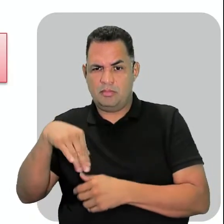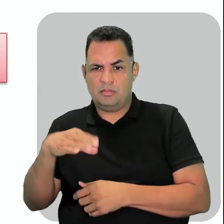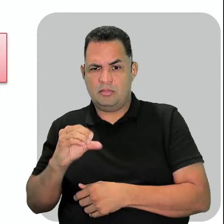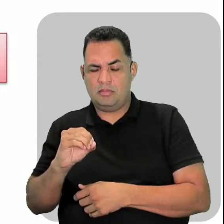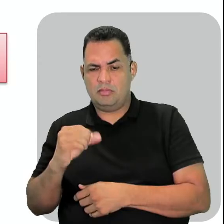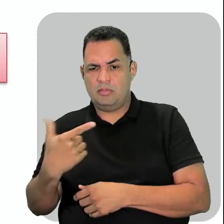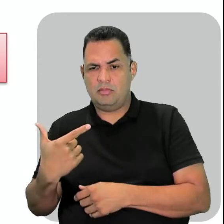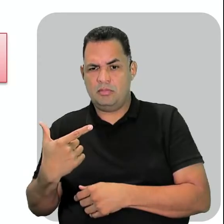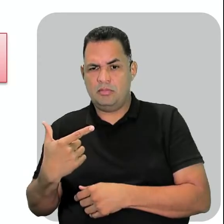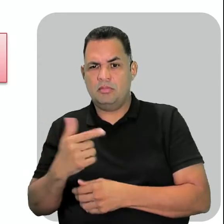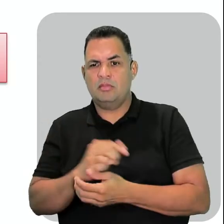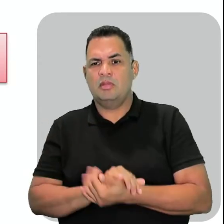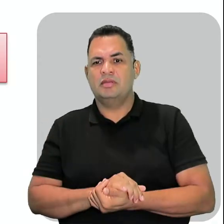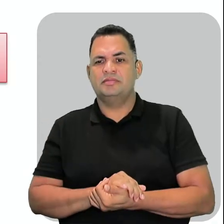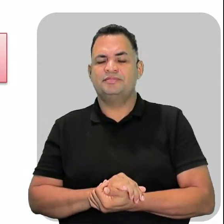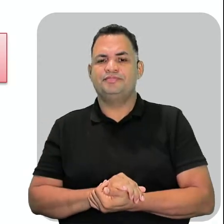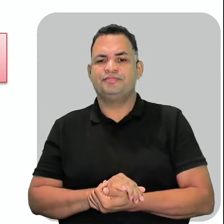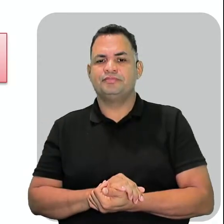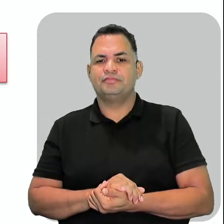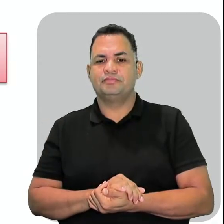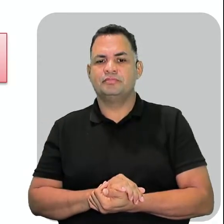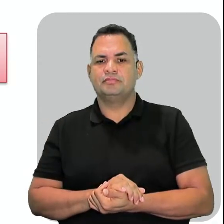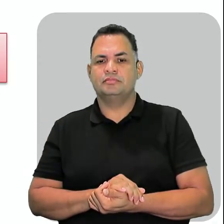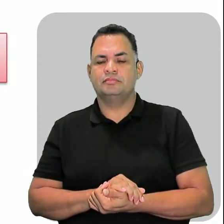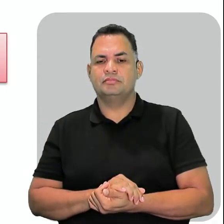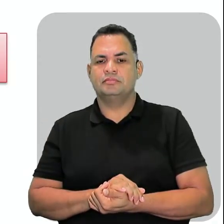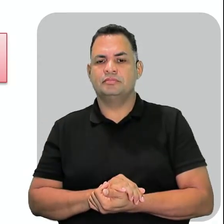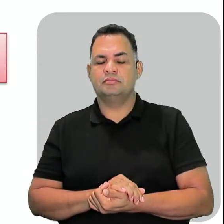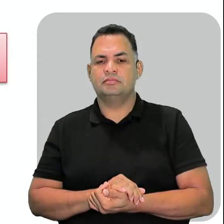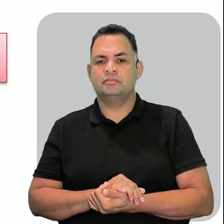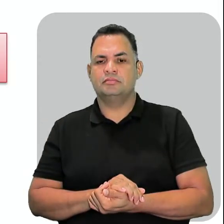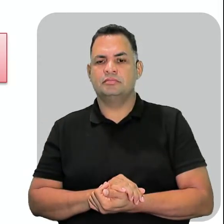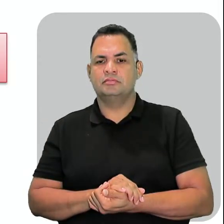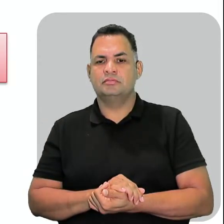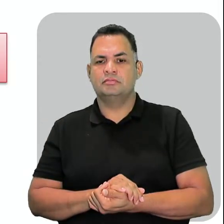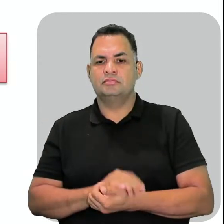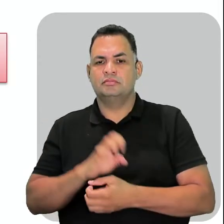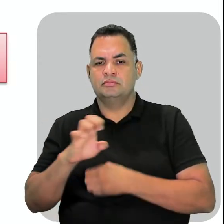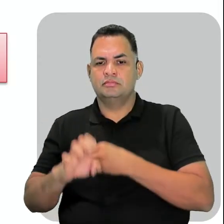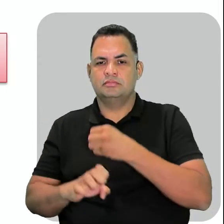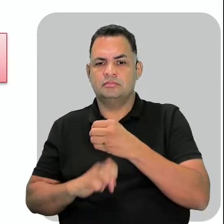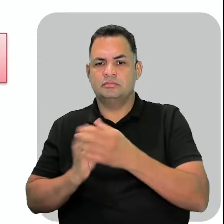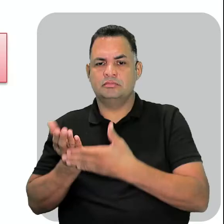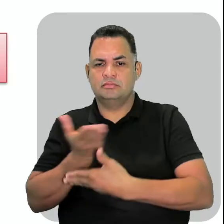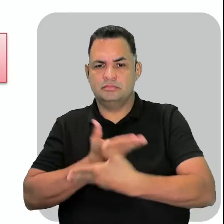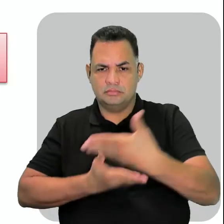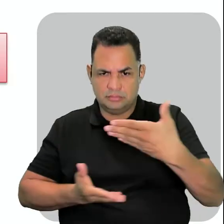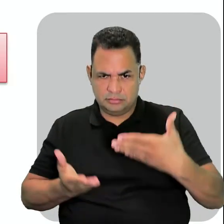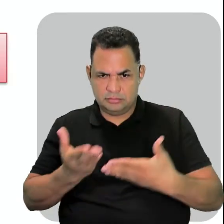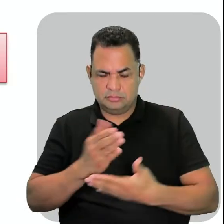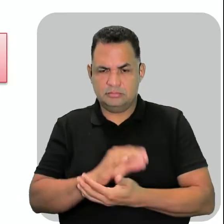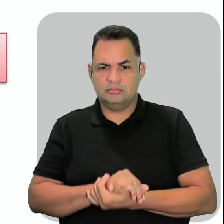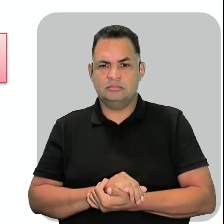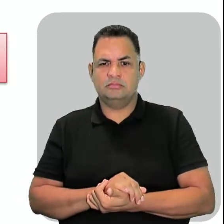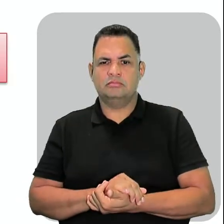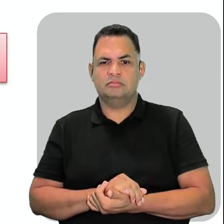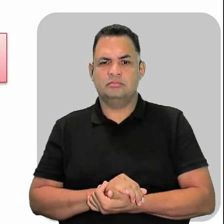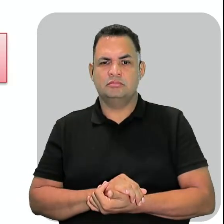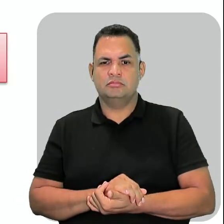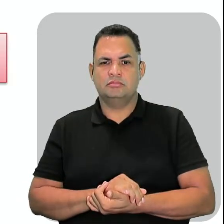nitrogênio aqui do grupo nitro, ele vai romper para fazer com que esses elétrons que estavam sendo compartilhados com ele,